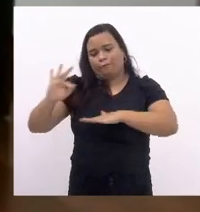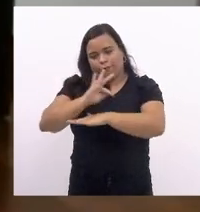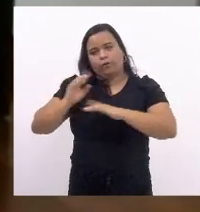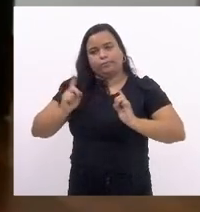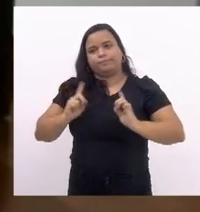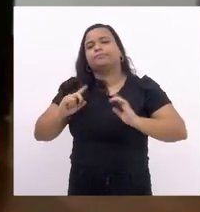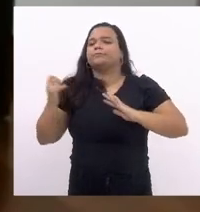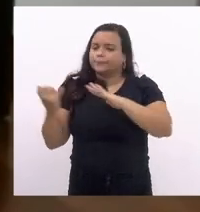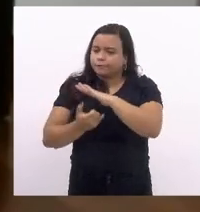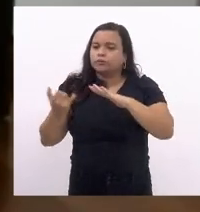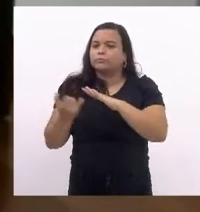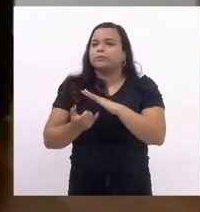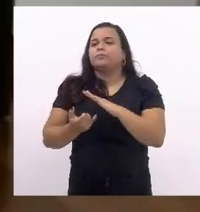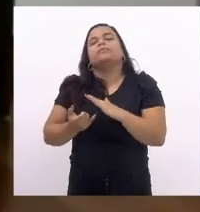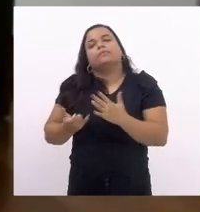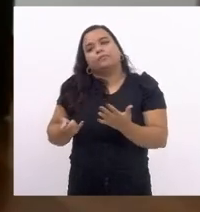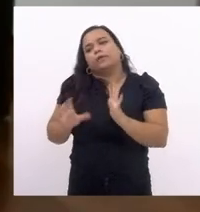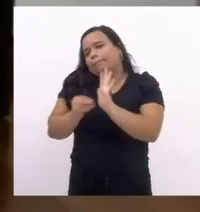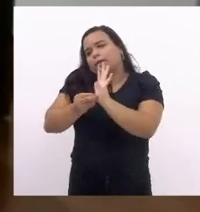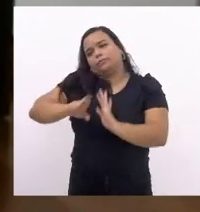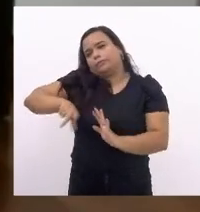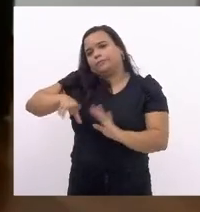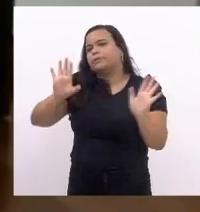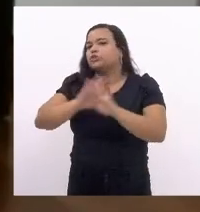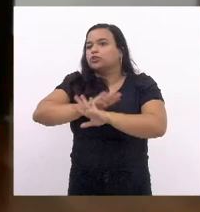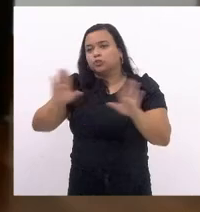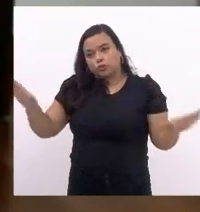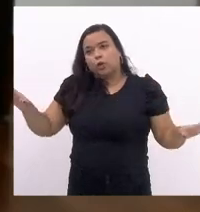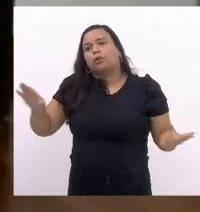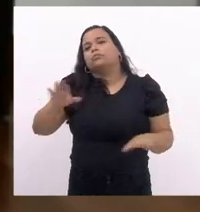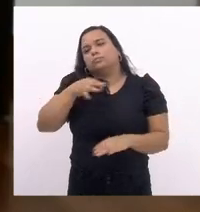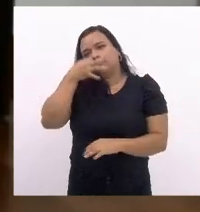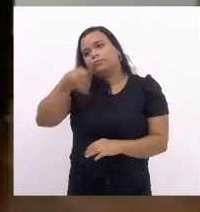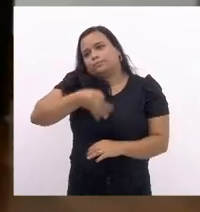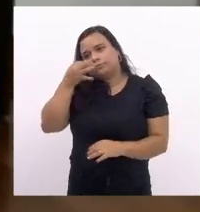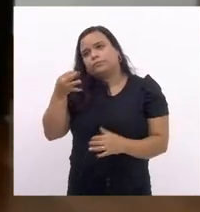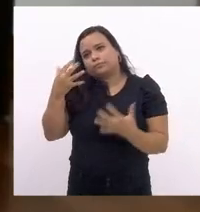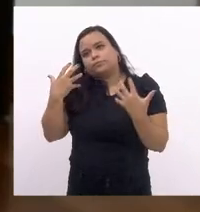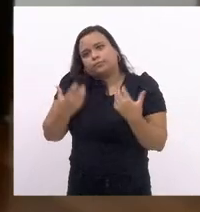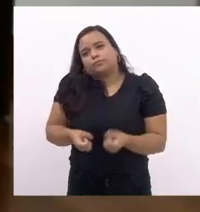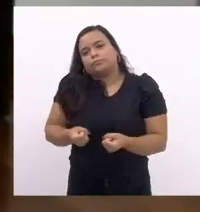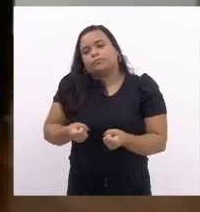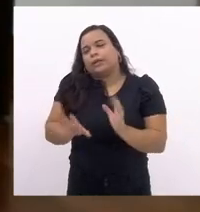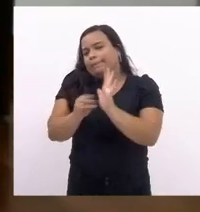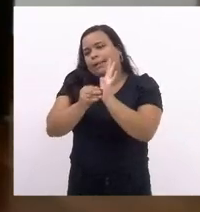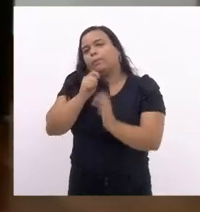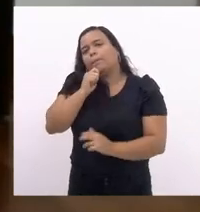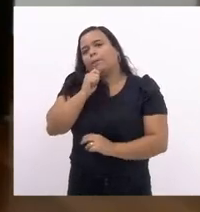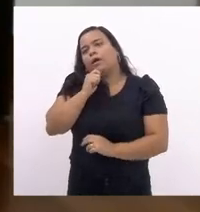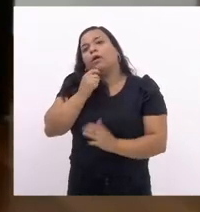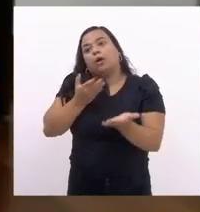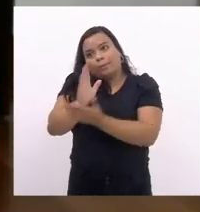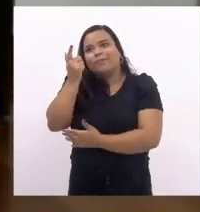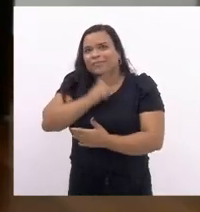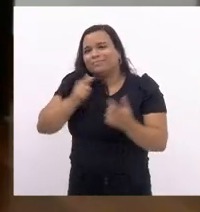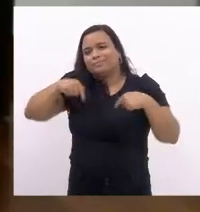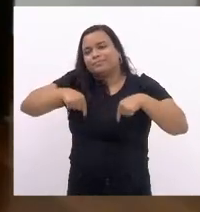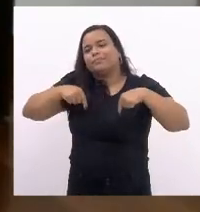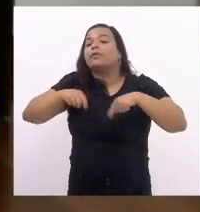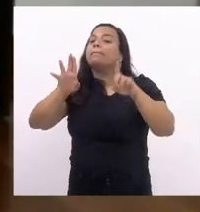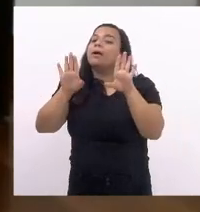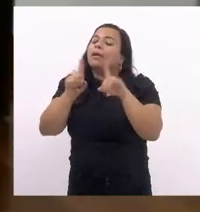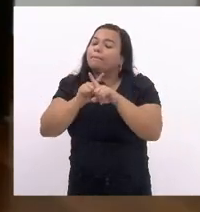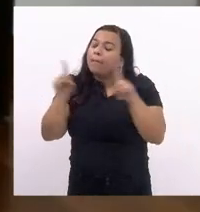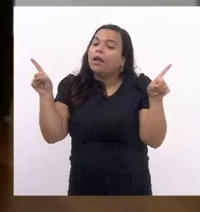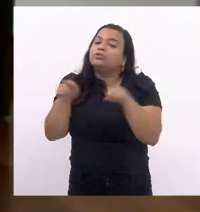está, é um parecer apenas favorável, sem emendas, até para que seja aprovado hoje, mas registro que nesses casos, ainda